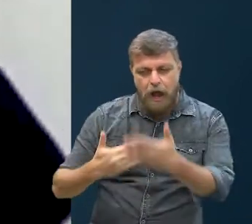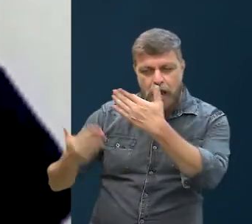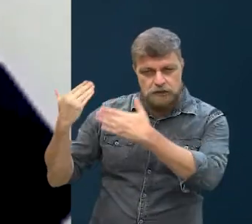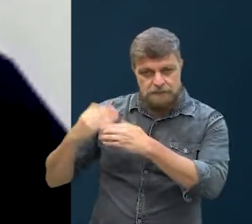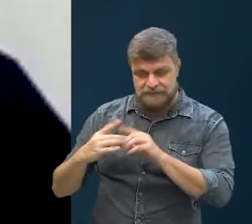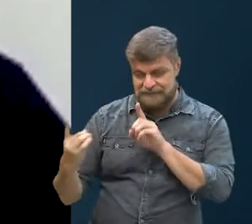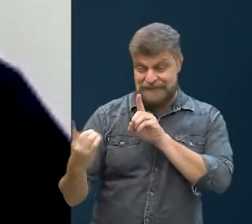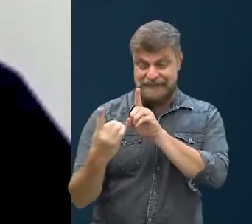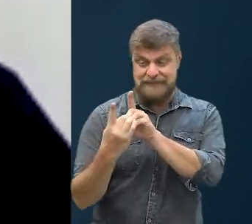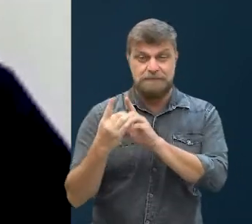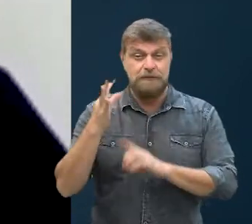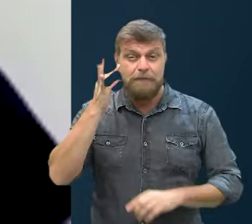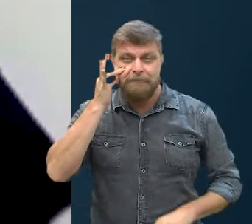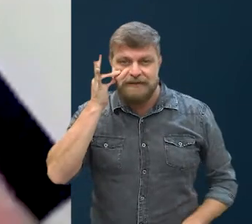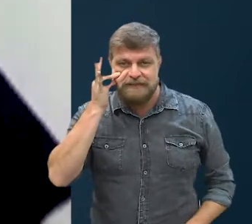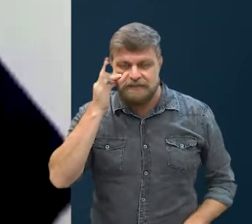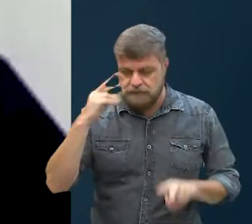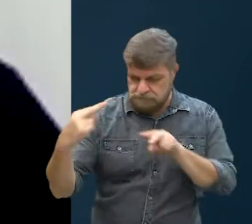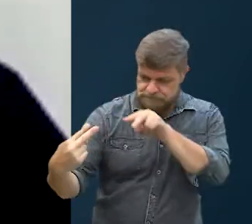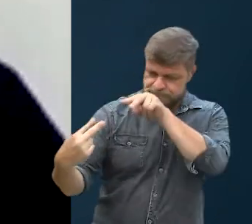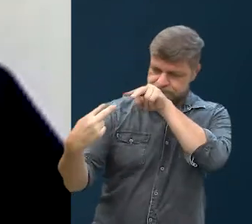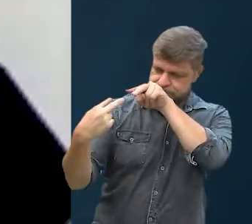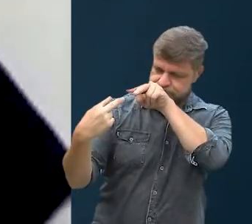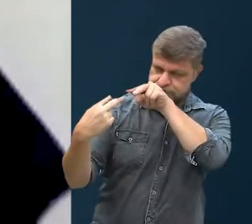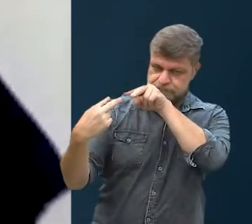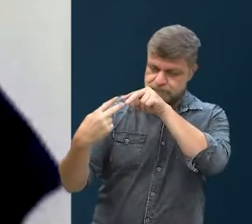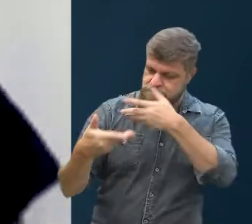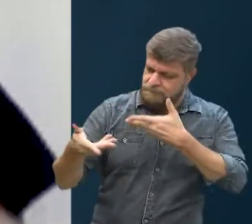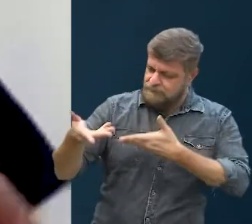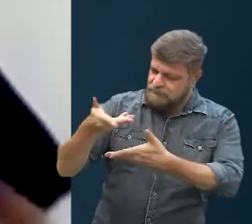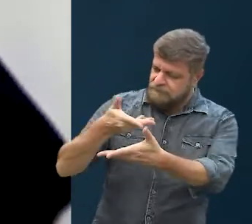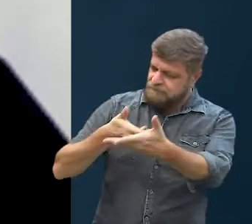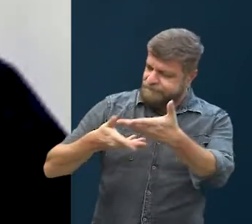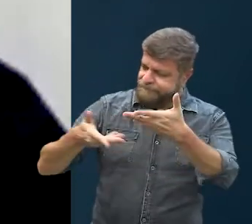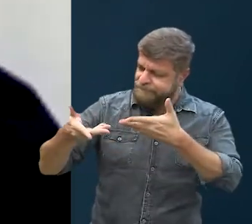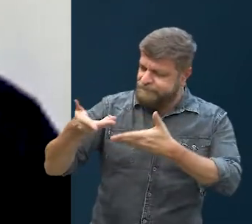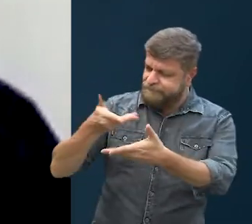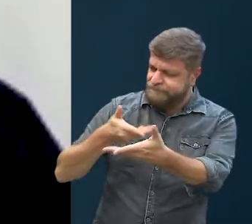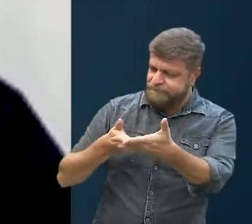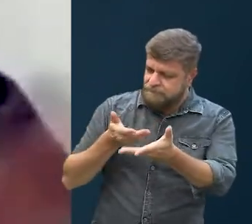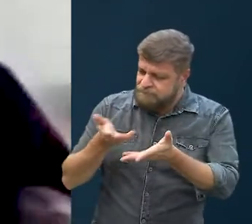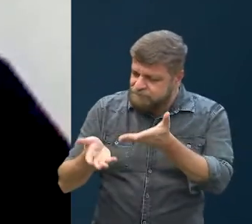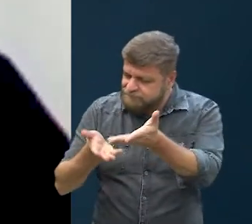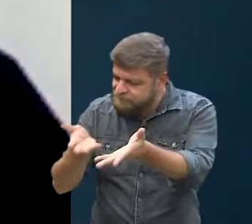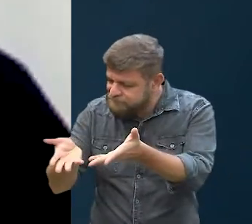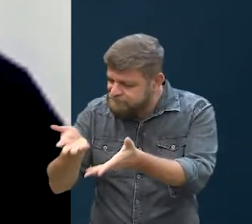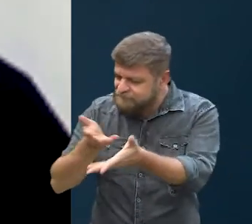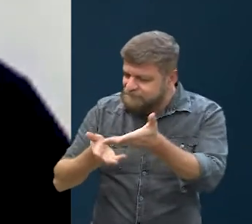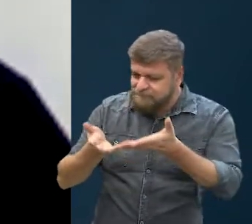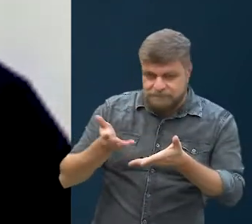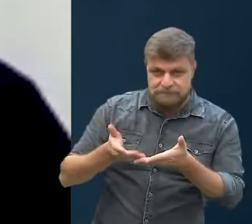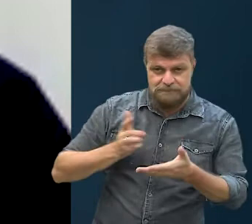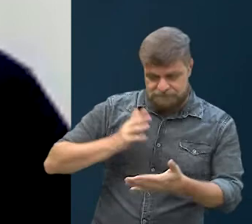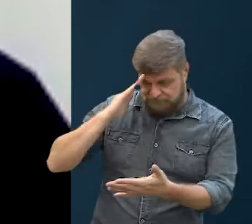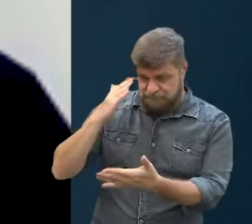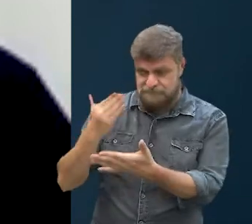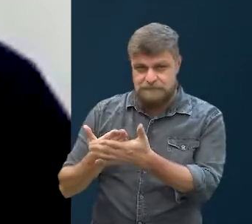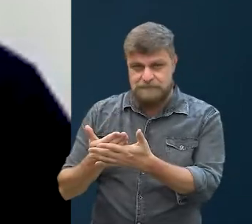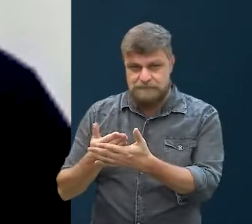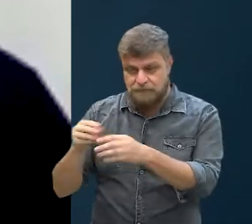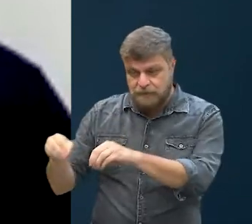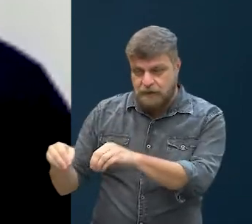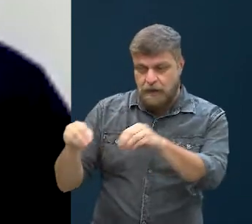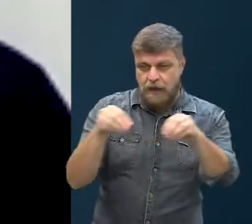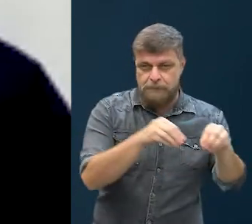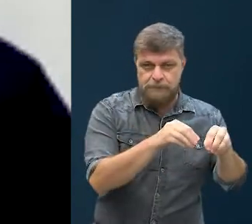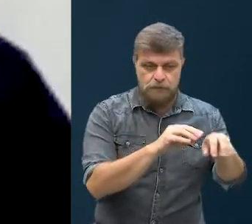no atendimento presencial, do olho no olho, do gerar credibilidade, do gerar confiança, migrou